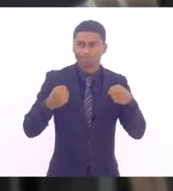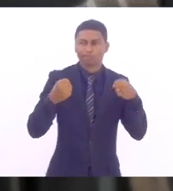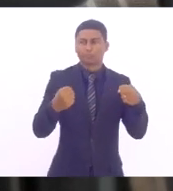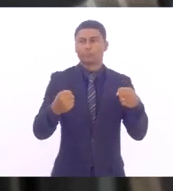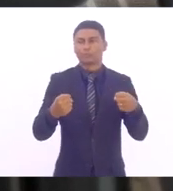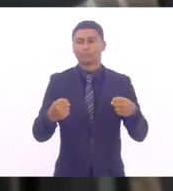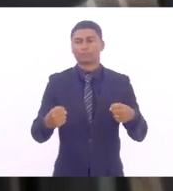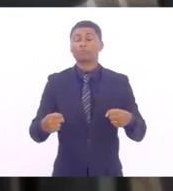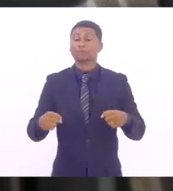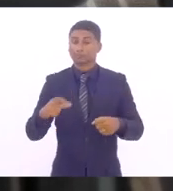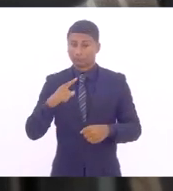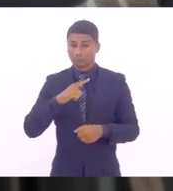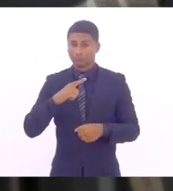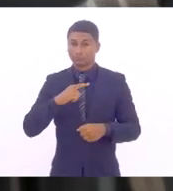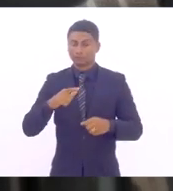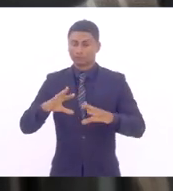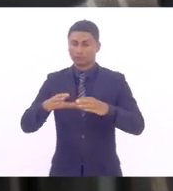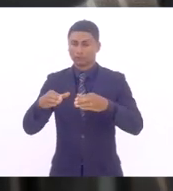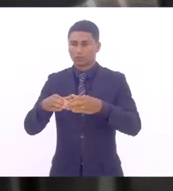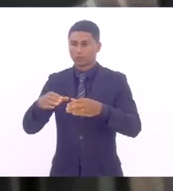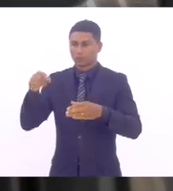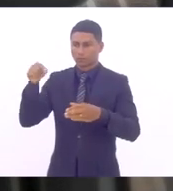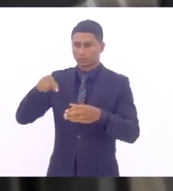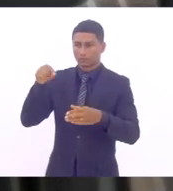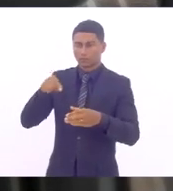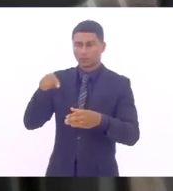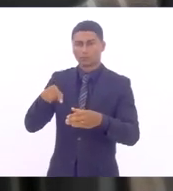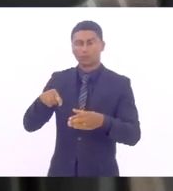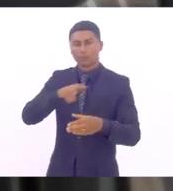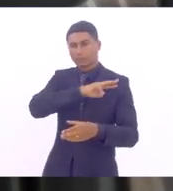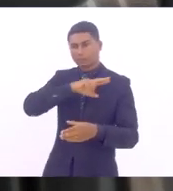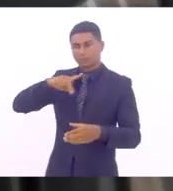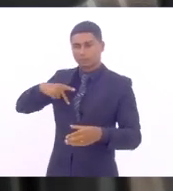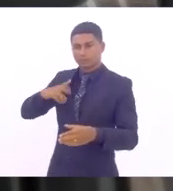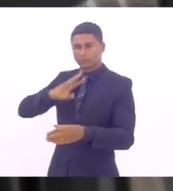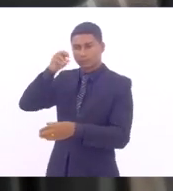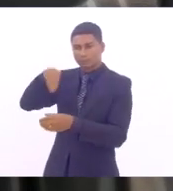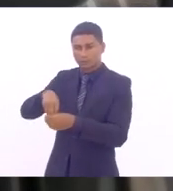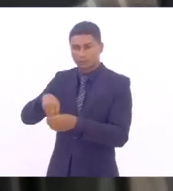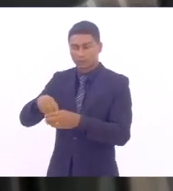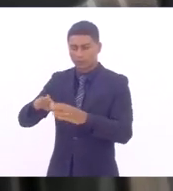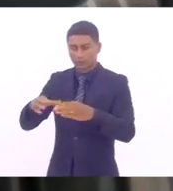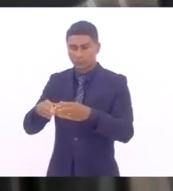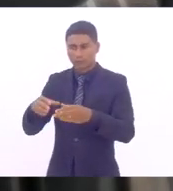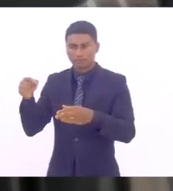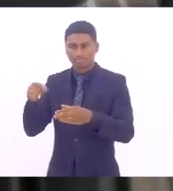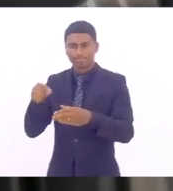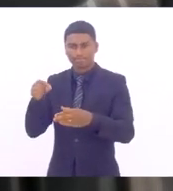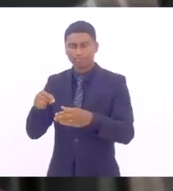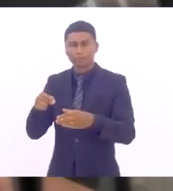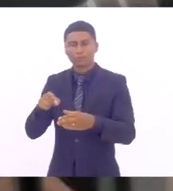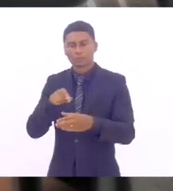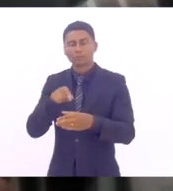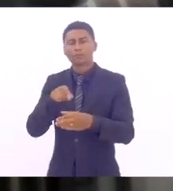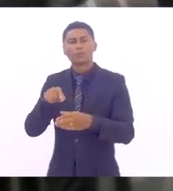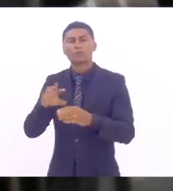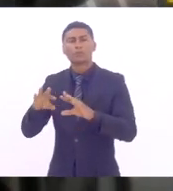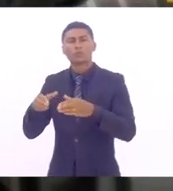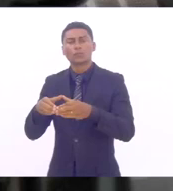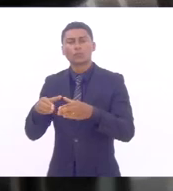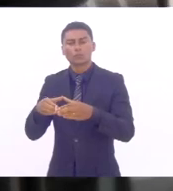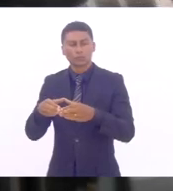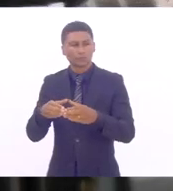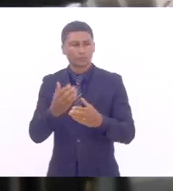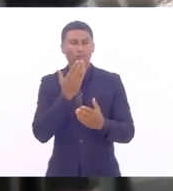Há um grupo técnico formado no âmbito do Ministério Público que avalia, junto com